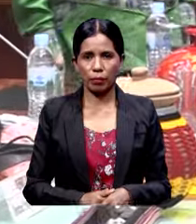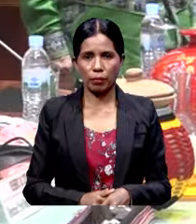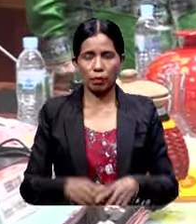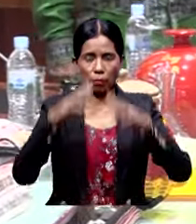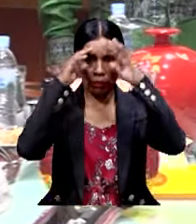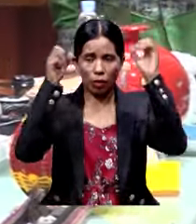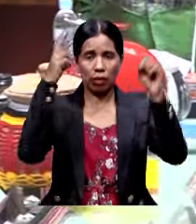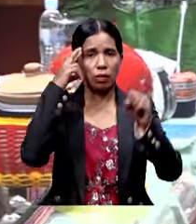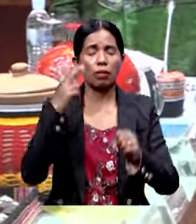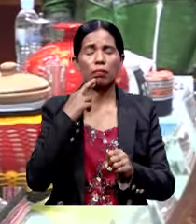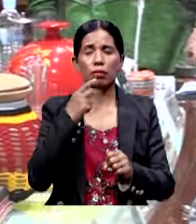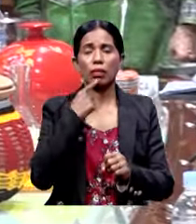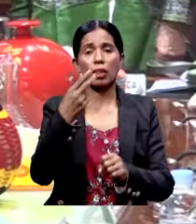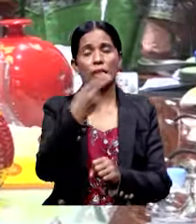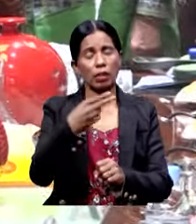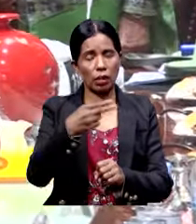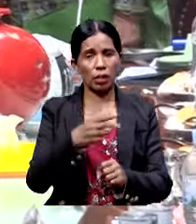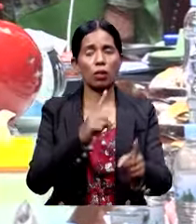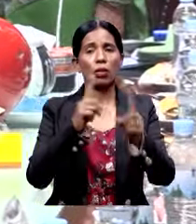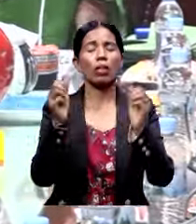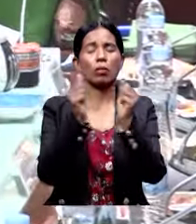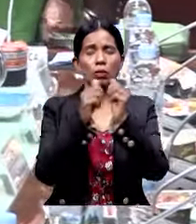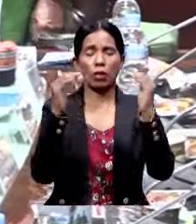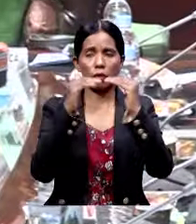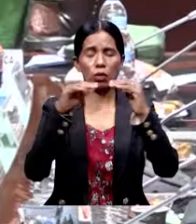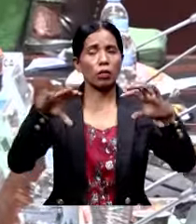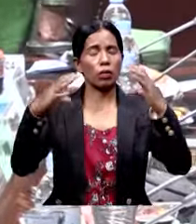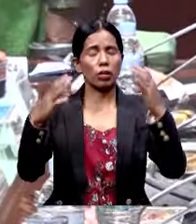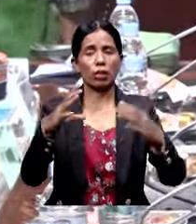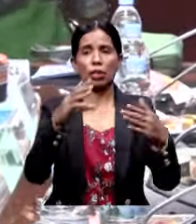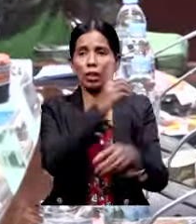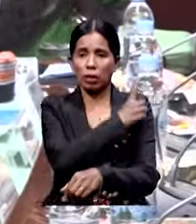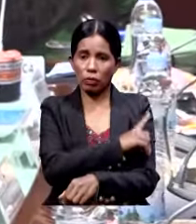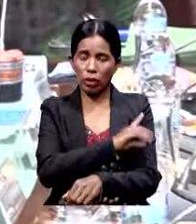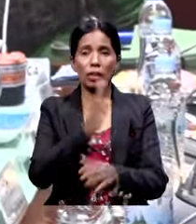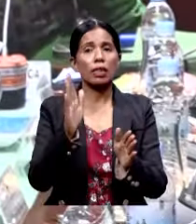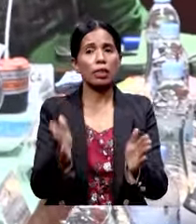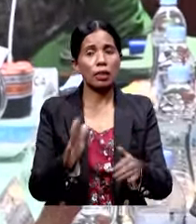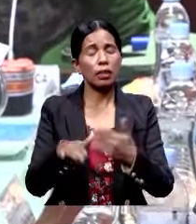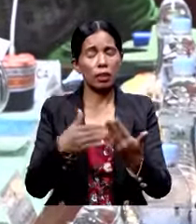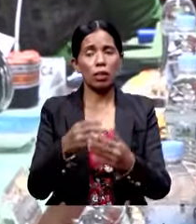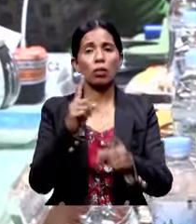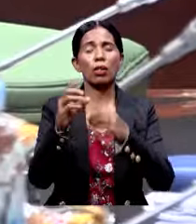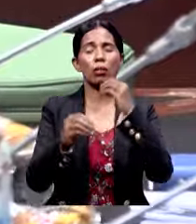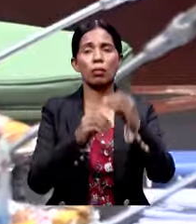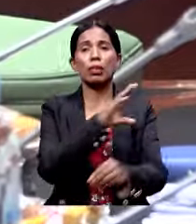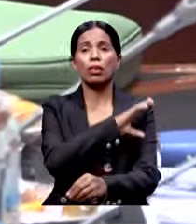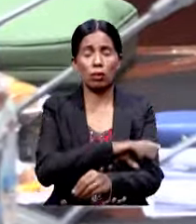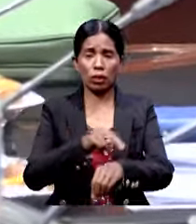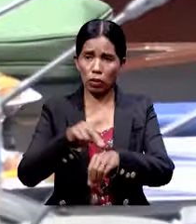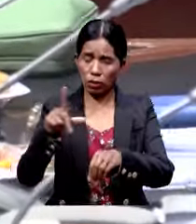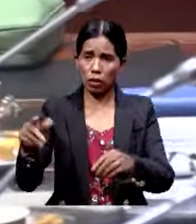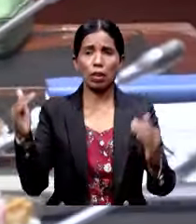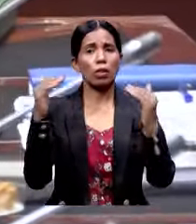Presidente da República Ziramzorta Quintané convoca a reunião da Hulu com o Conselho Superior de Defesa Sira Rodicolia Conaba Segurança Nacional. A foi reunião,